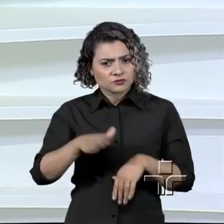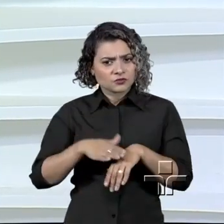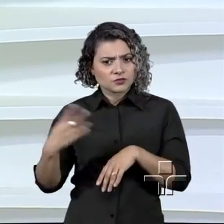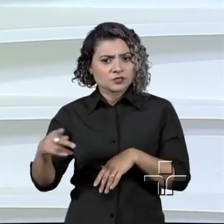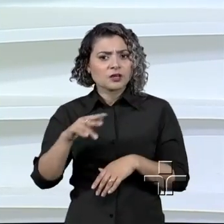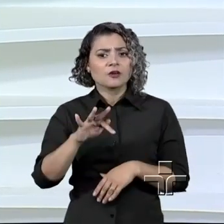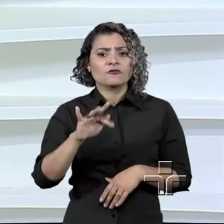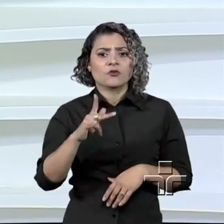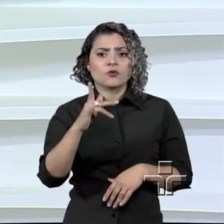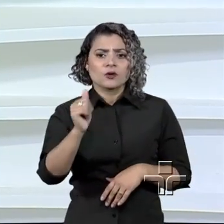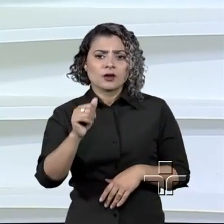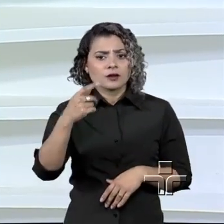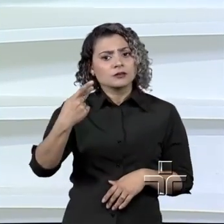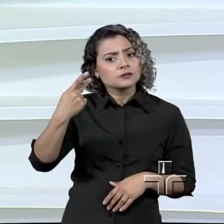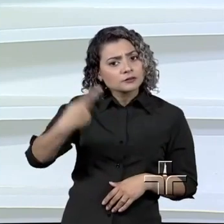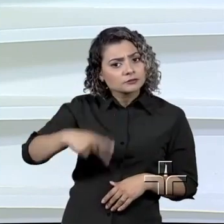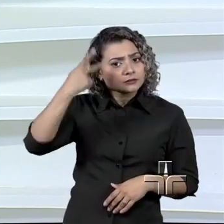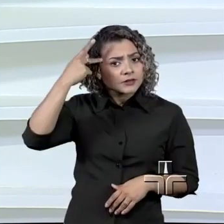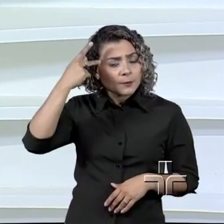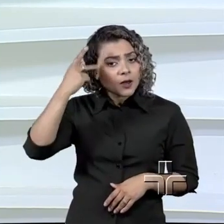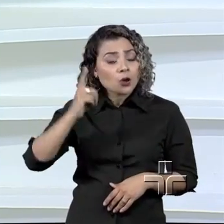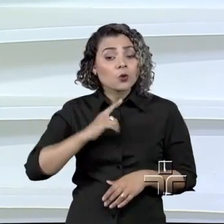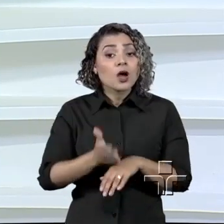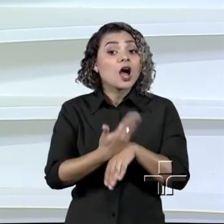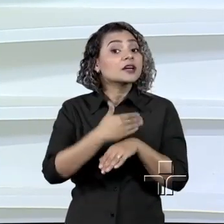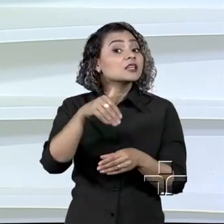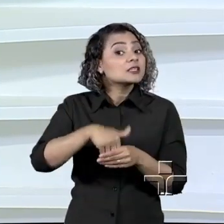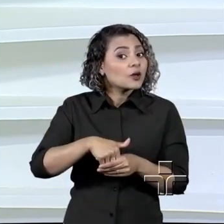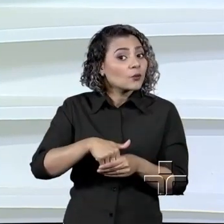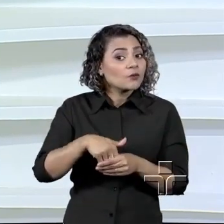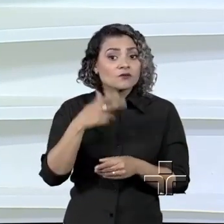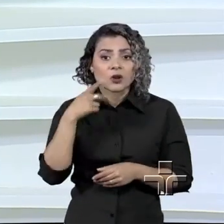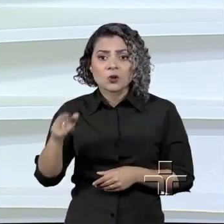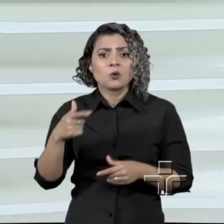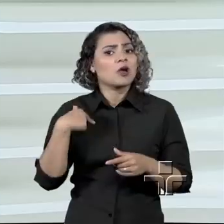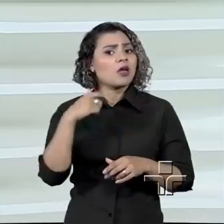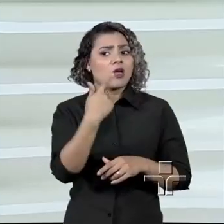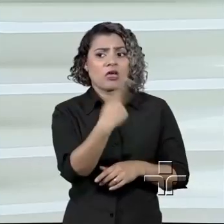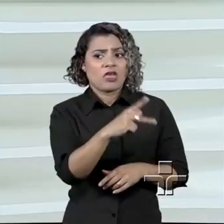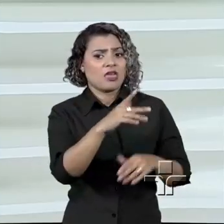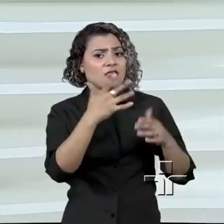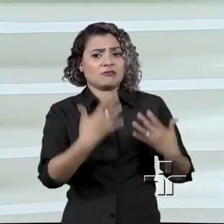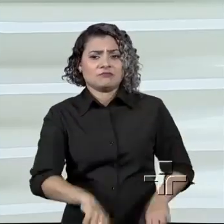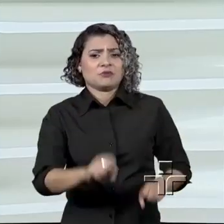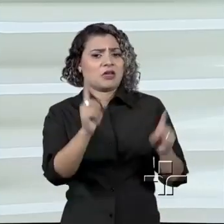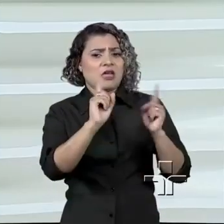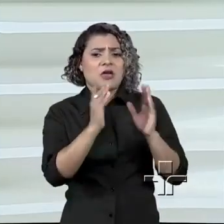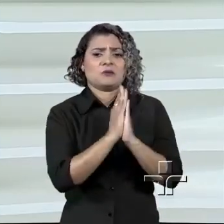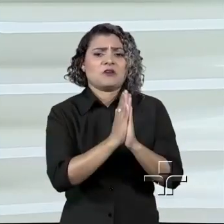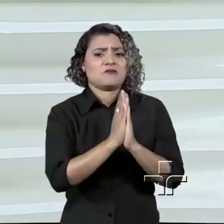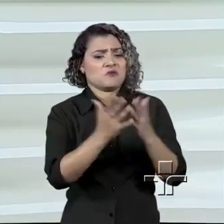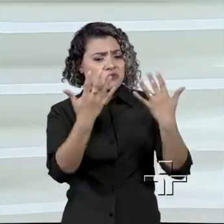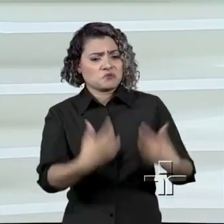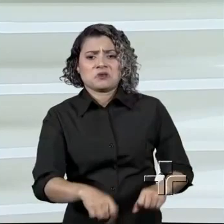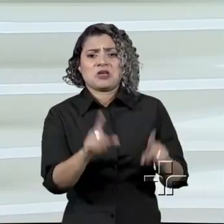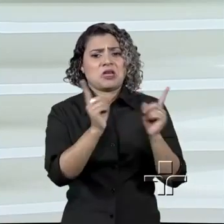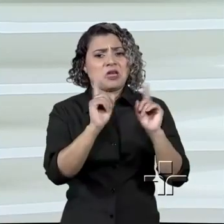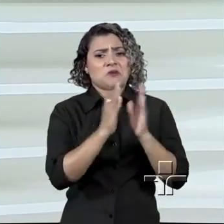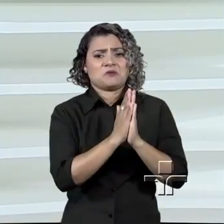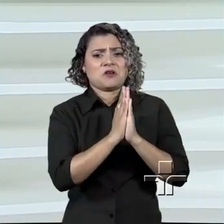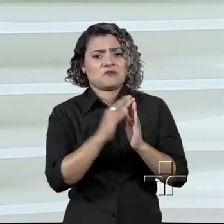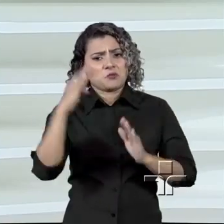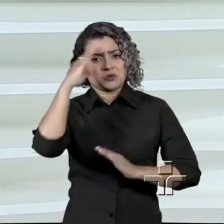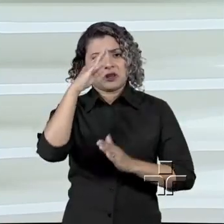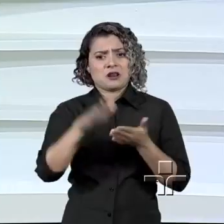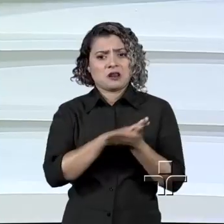jornal Folha de São Paulo, antes da eleição, em que a senhora falava que ele não, pelo amor de Deus. E dizia que já tinha visto em várias ocasiões